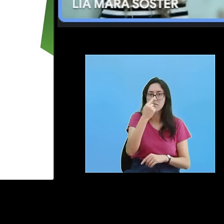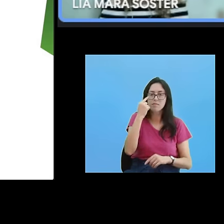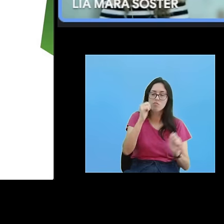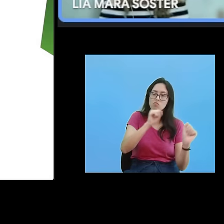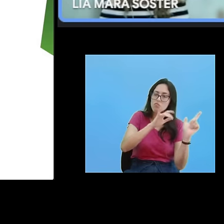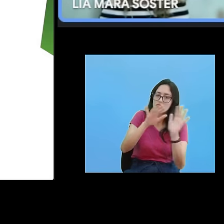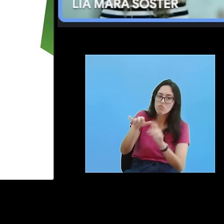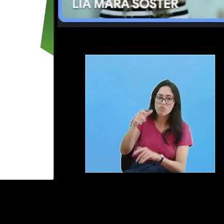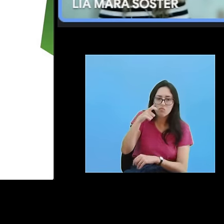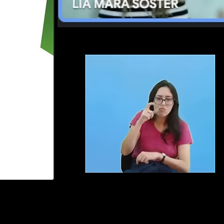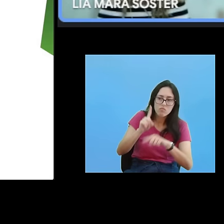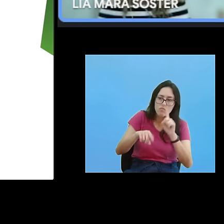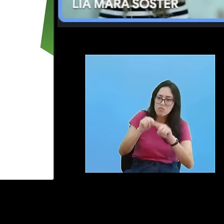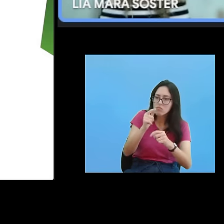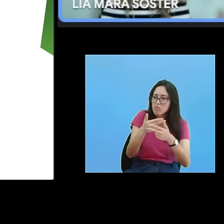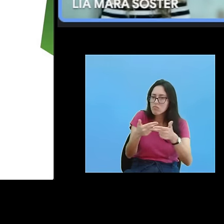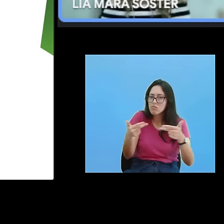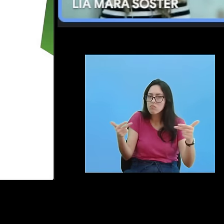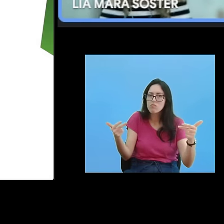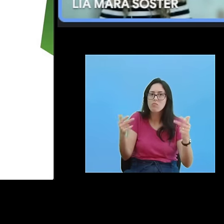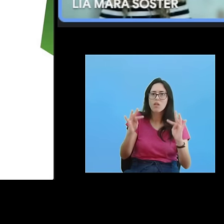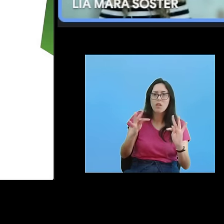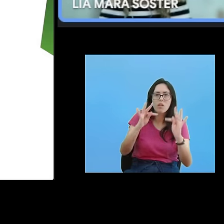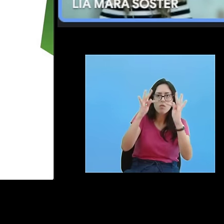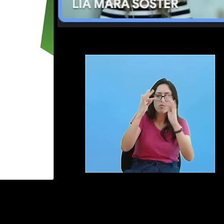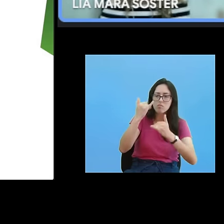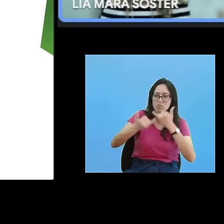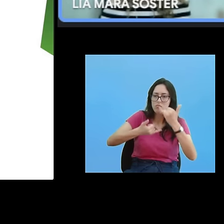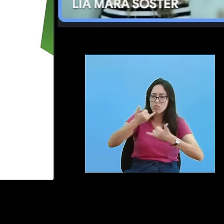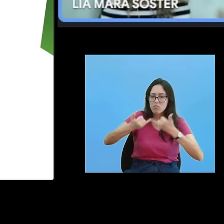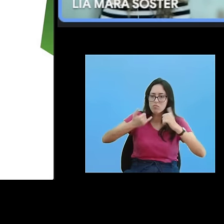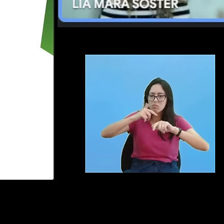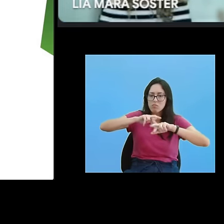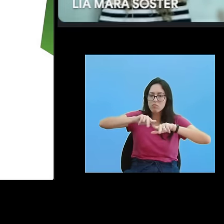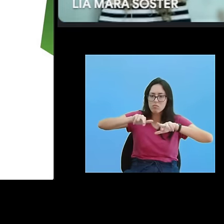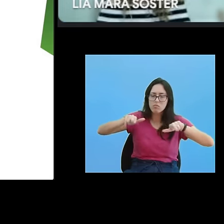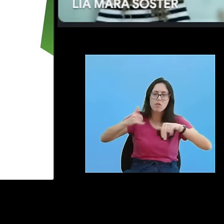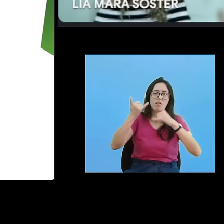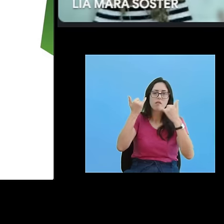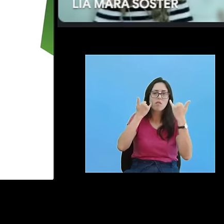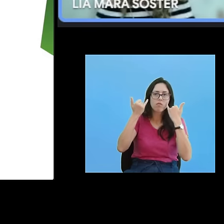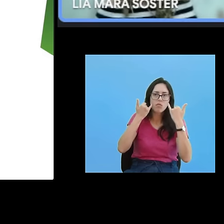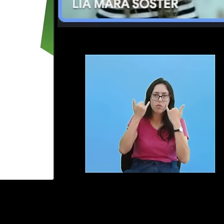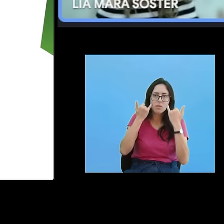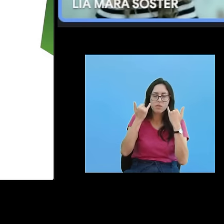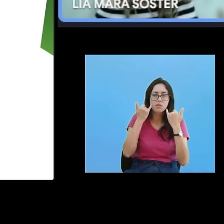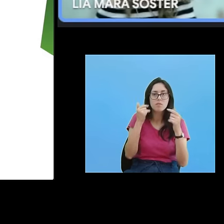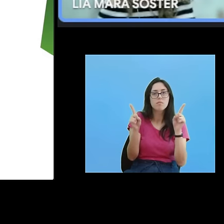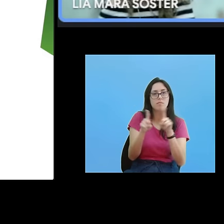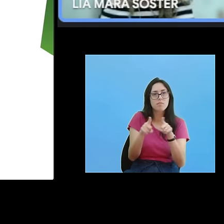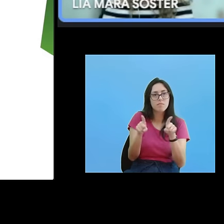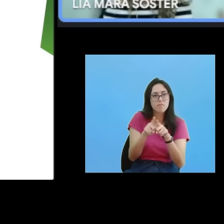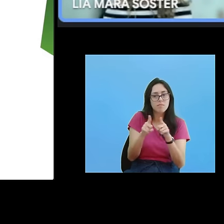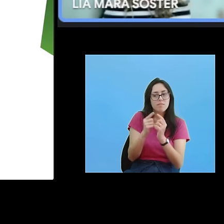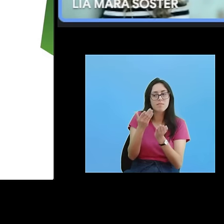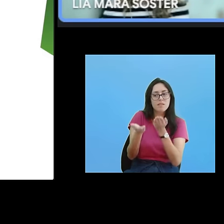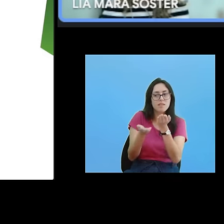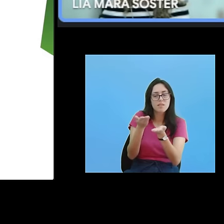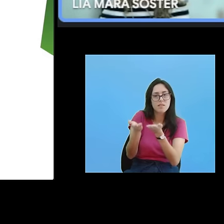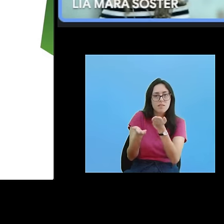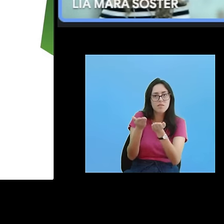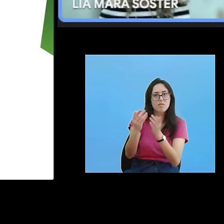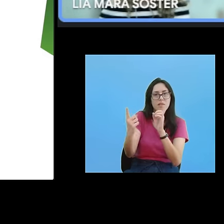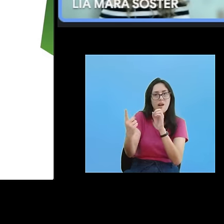objetos, recursos, tecnologias, brinquedos, informações e também serviços de atendimento, de orientação